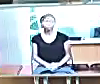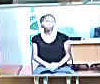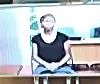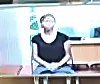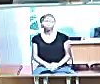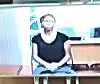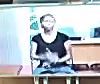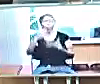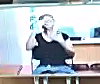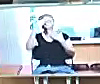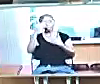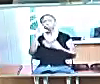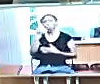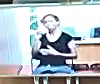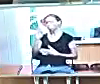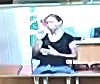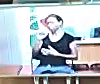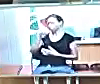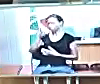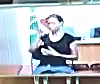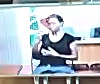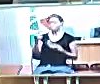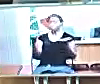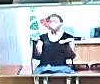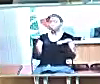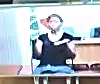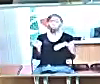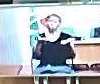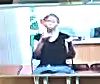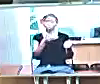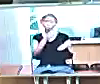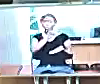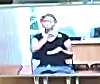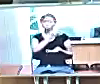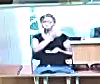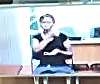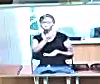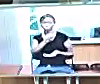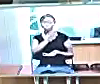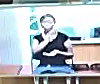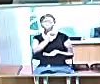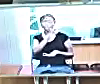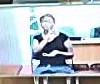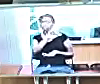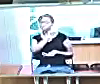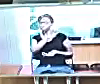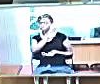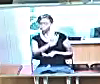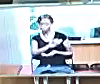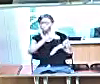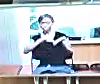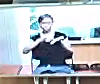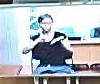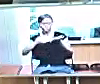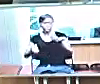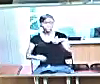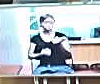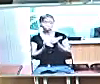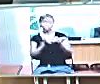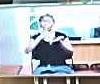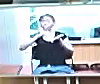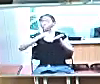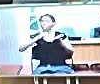obrigado estável passa agora fala joão batista miguel nosso secretário adjunto da secretaria de estado de